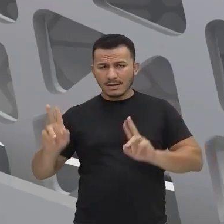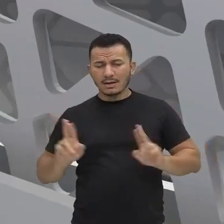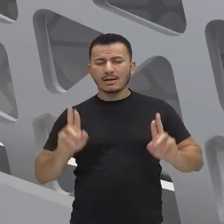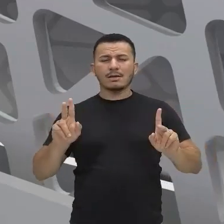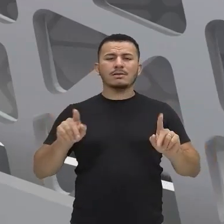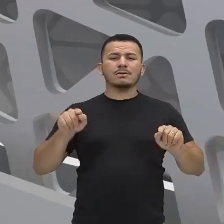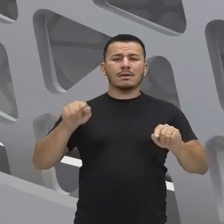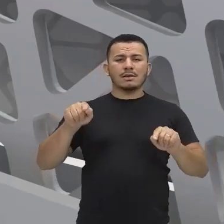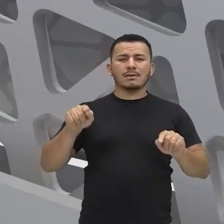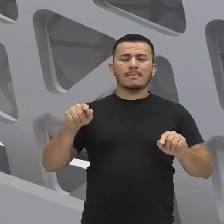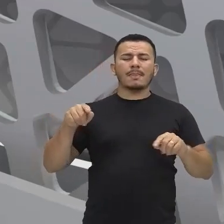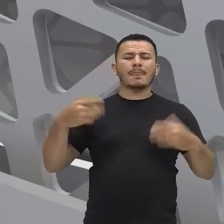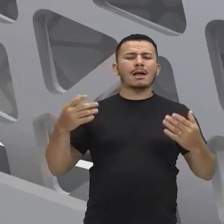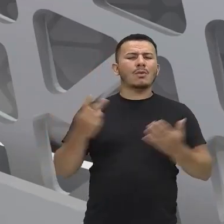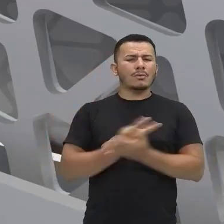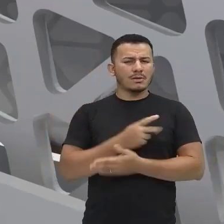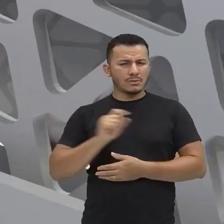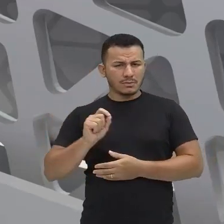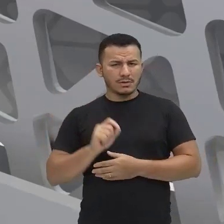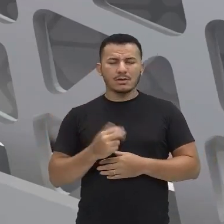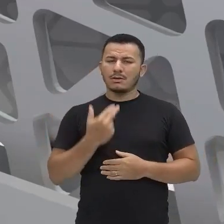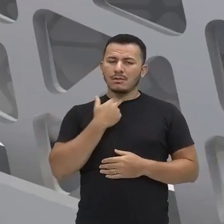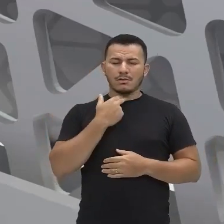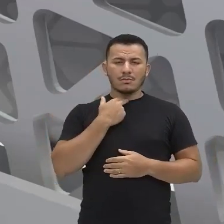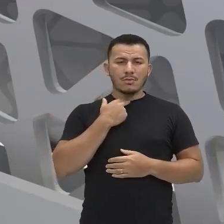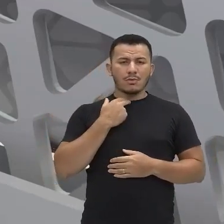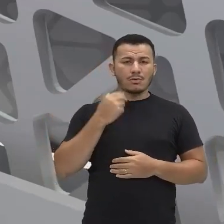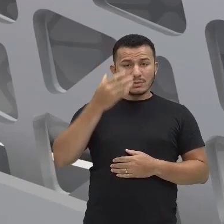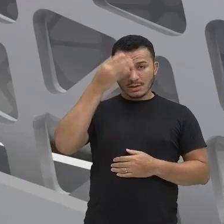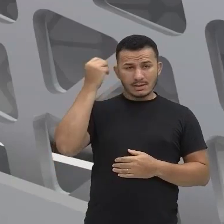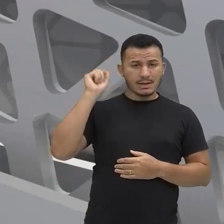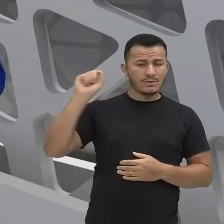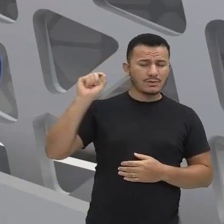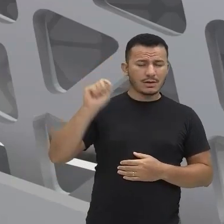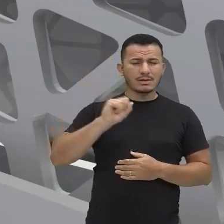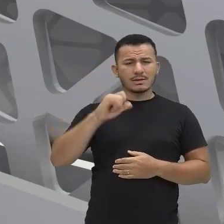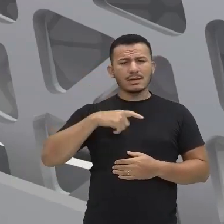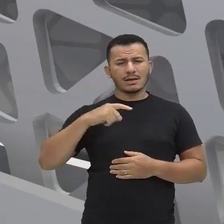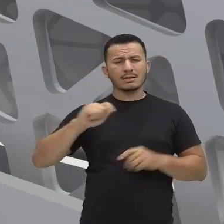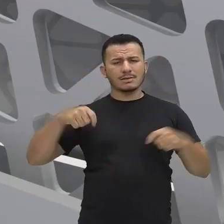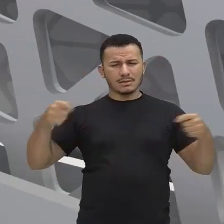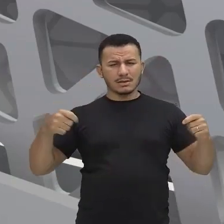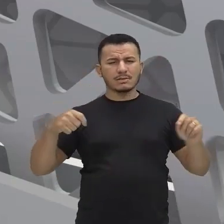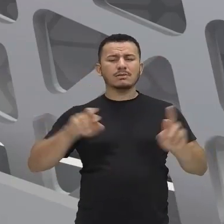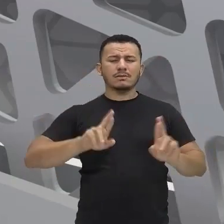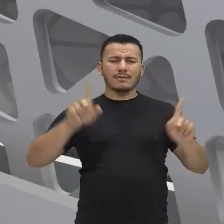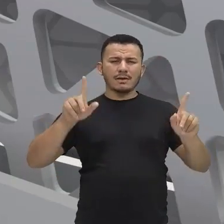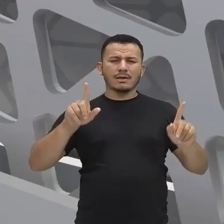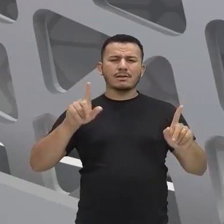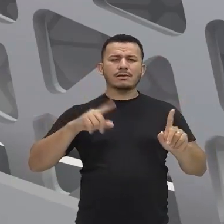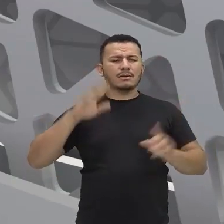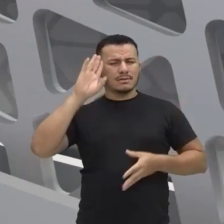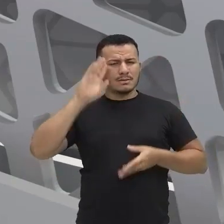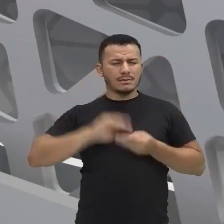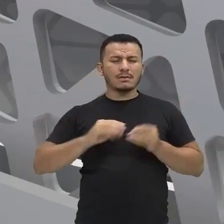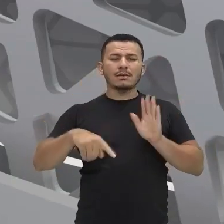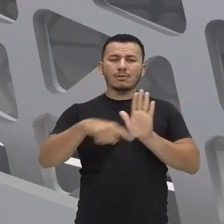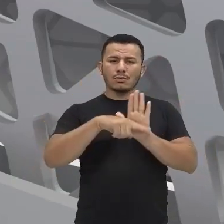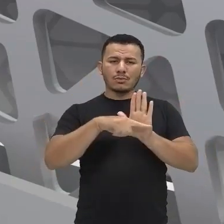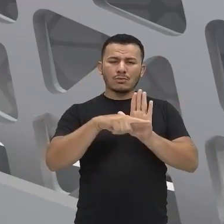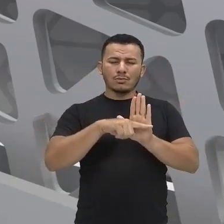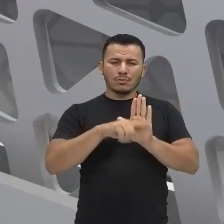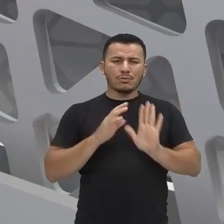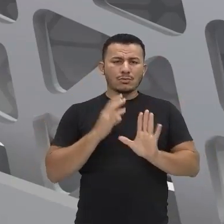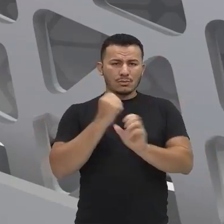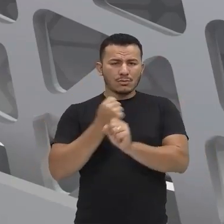diferentes, o que eu faço? Eu não posso me esquecer que se os sinais são diferentes, vai haver uma subtração entre os números.